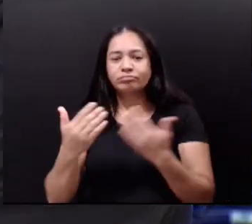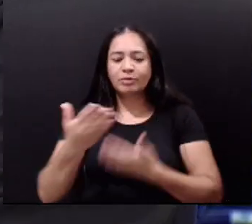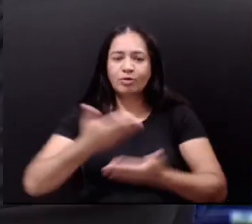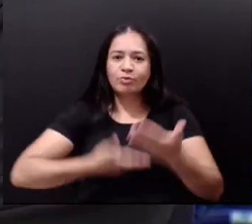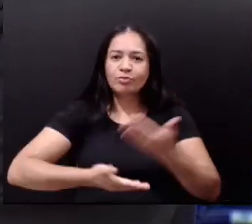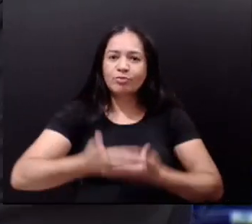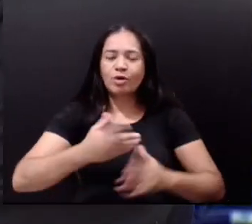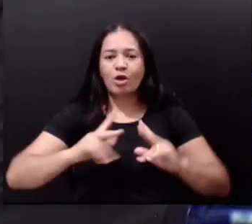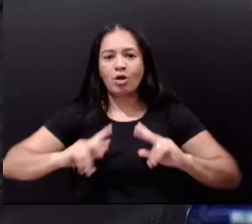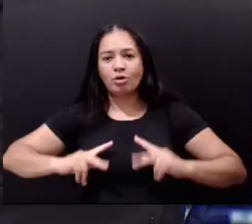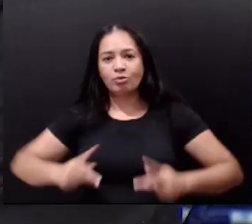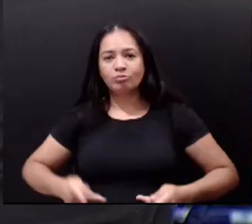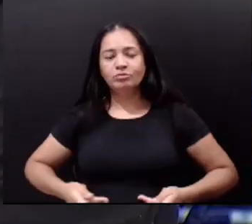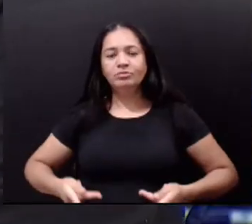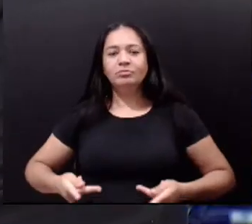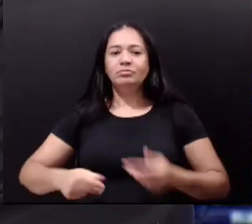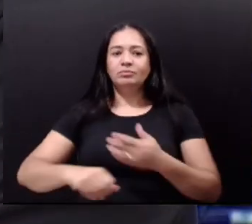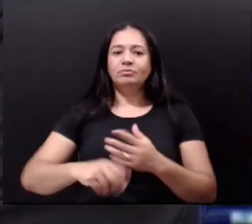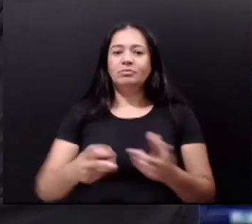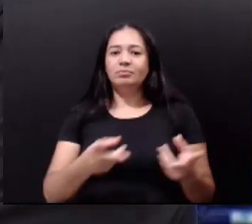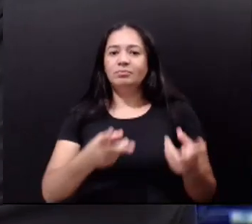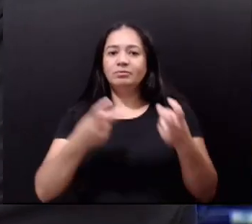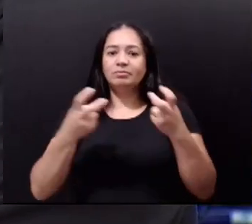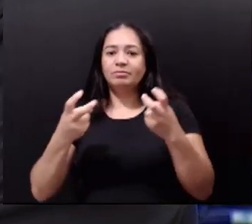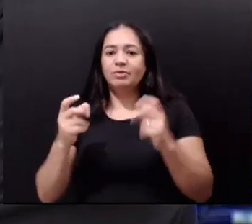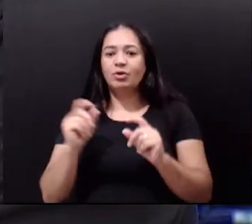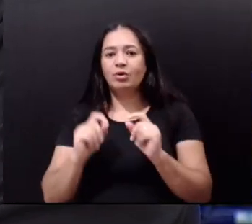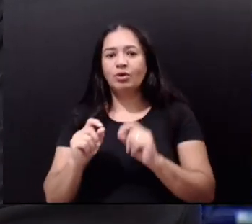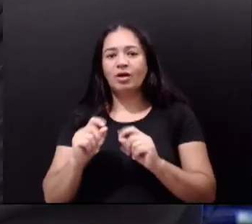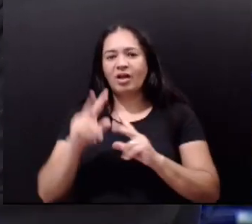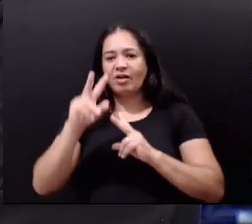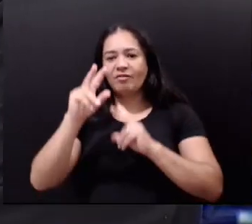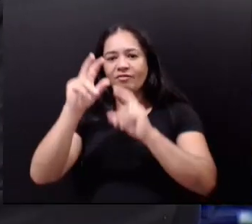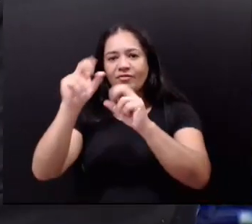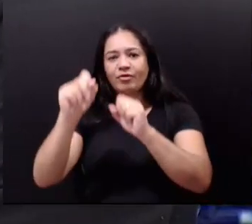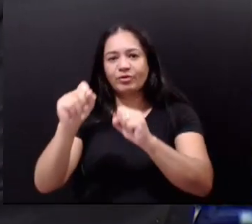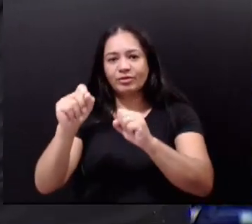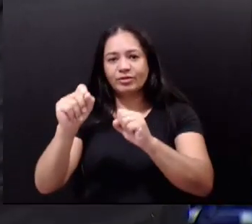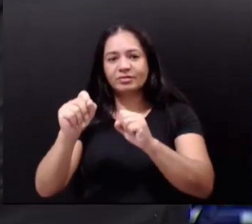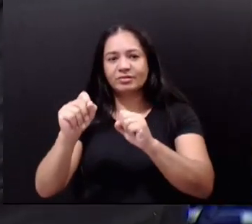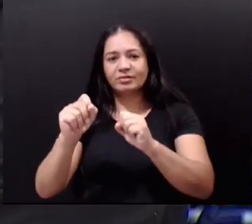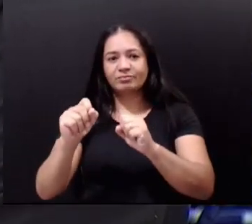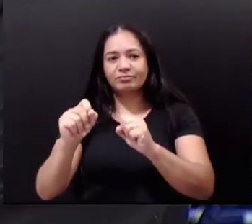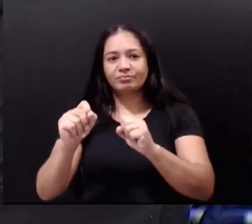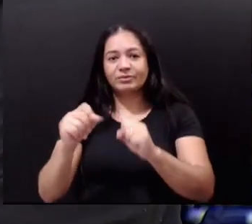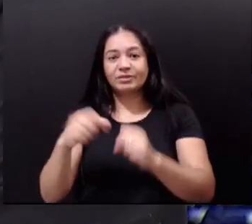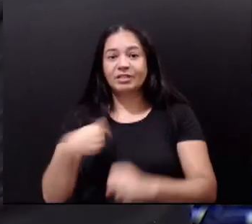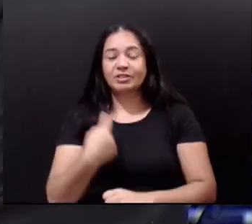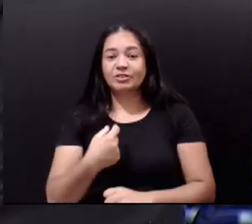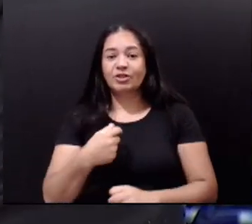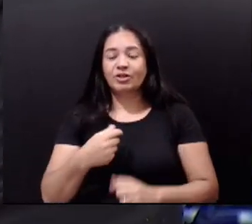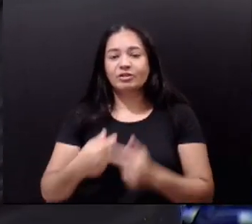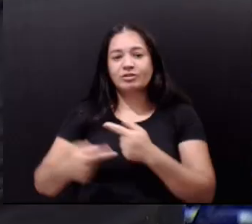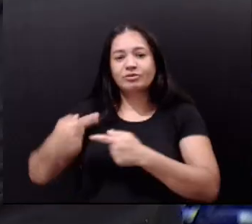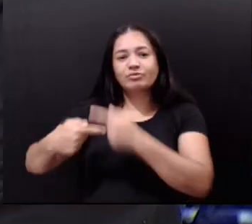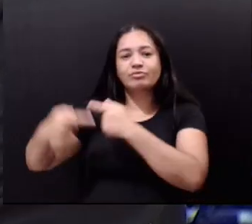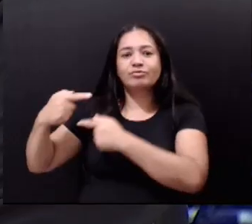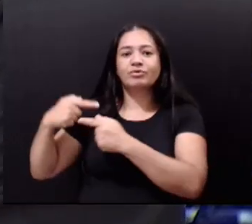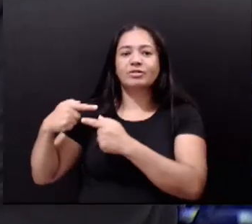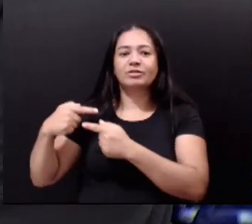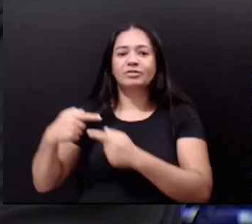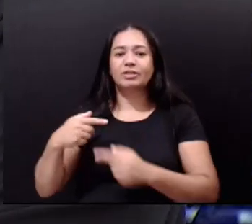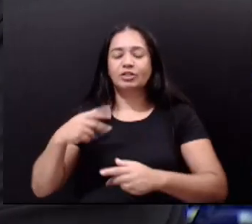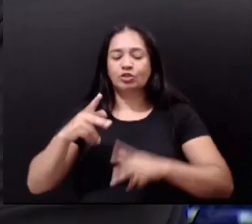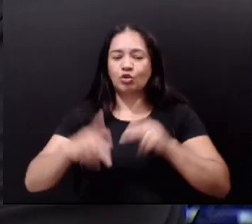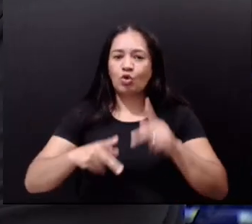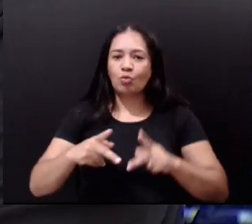E reconhecendo a força da nossa ancestralidade, tanto dos povos originários e